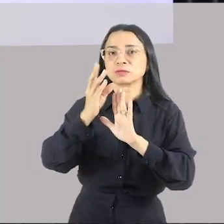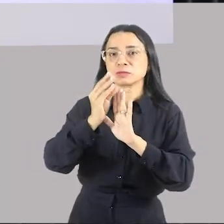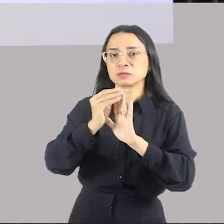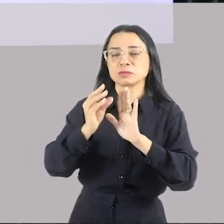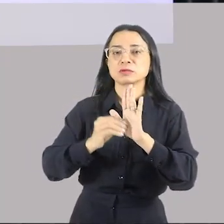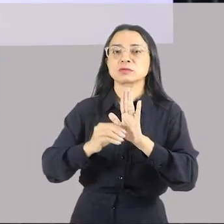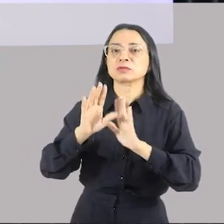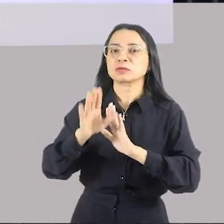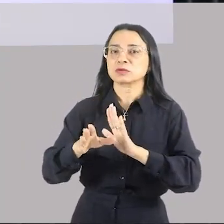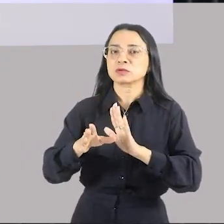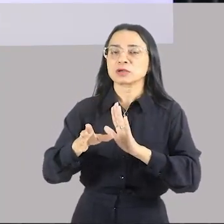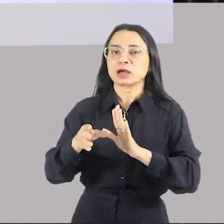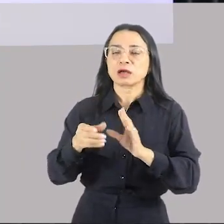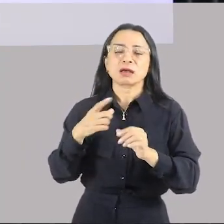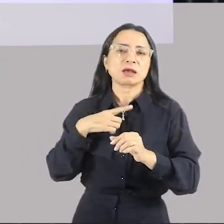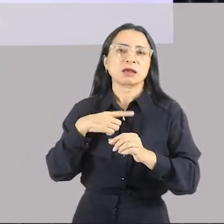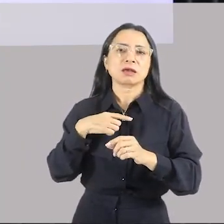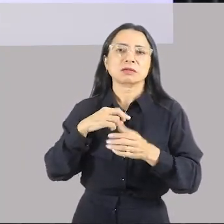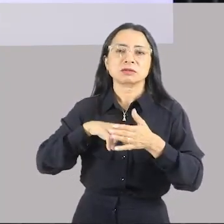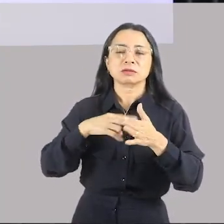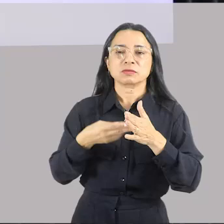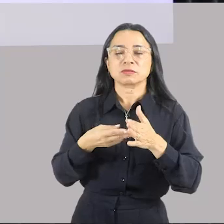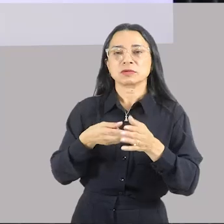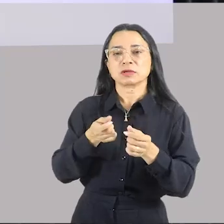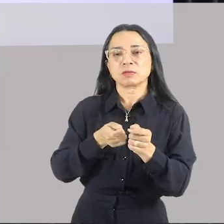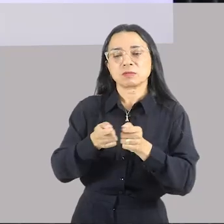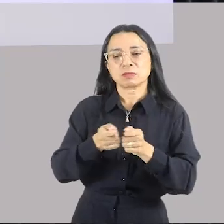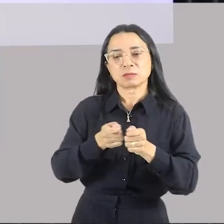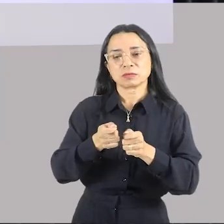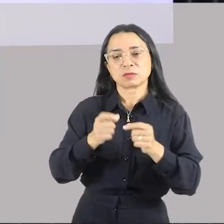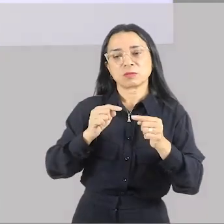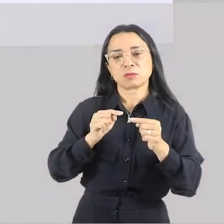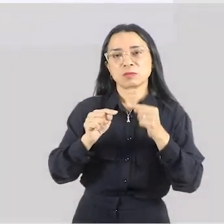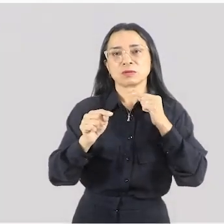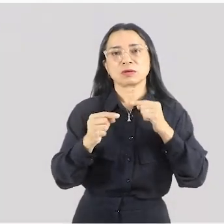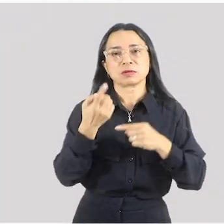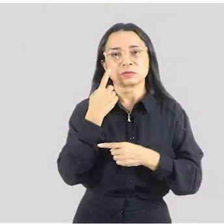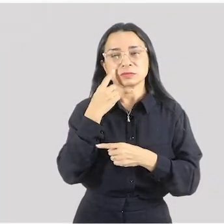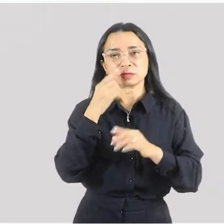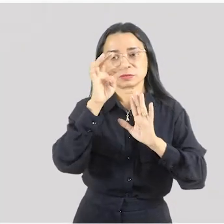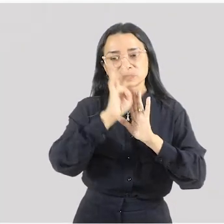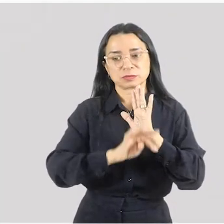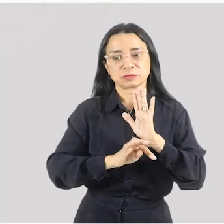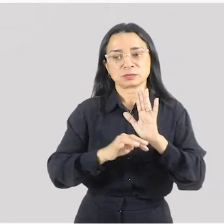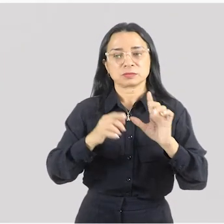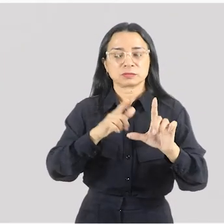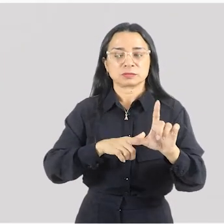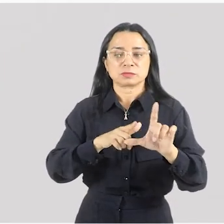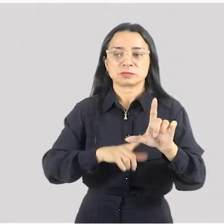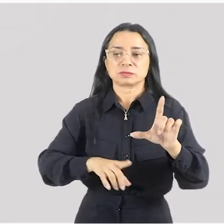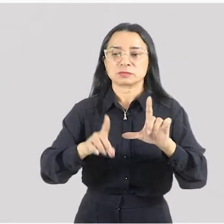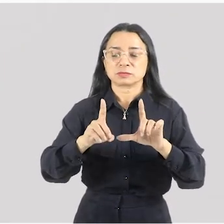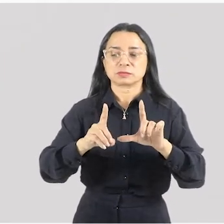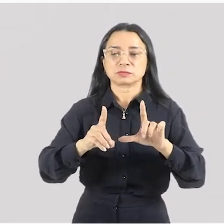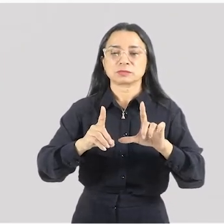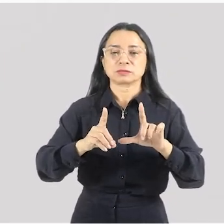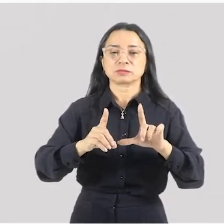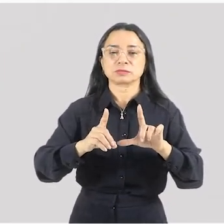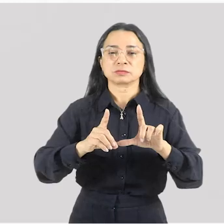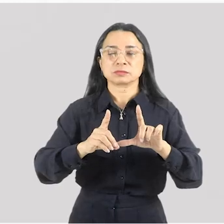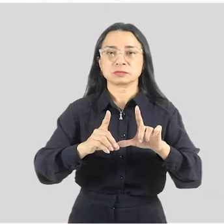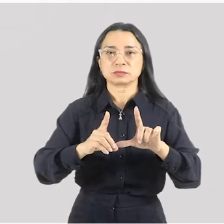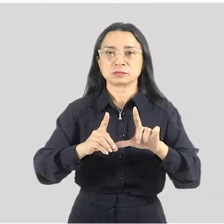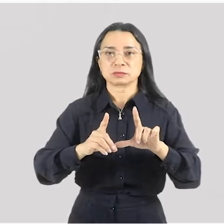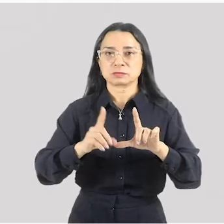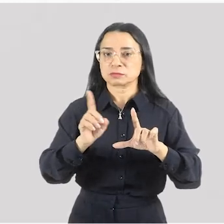forma de manipulação. Então é o contrário do que a gente leu no texto. Crescimento do mercado jornalístico.